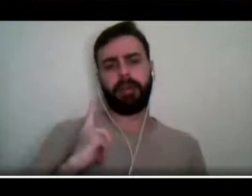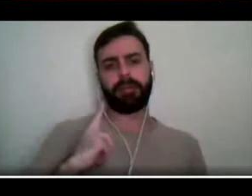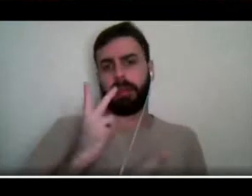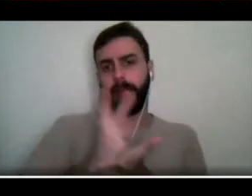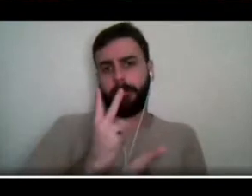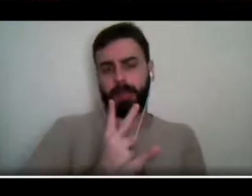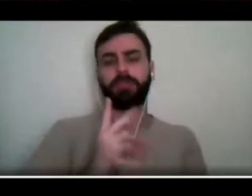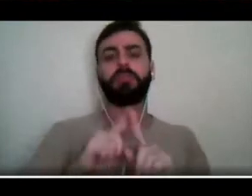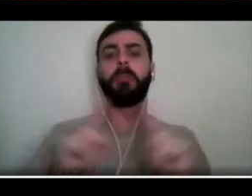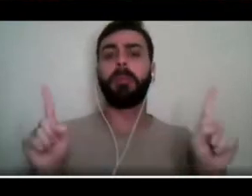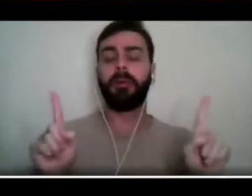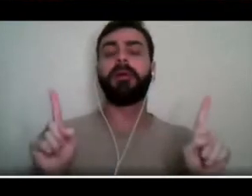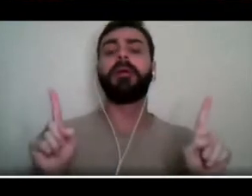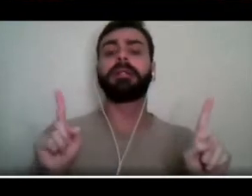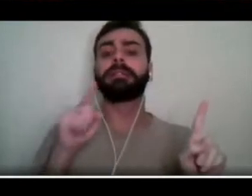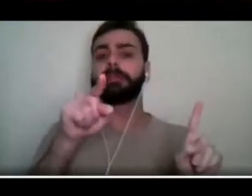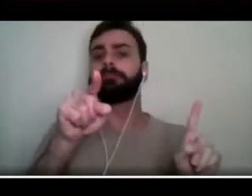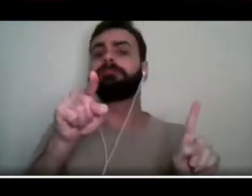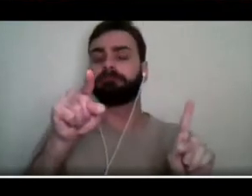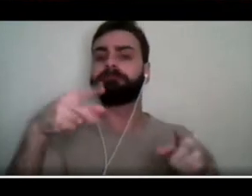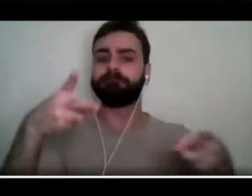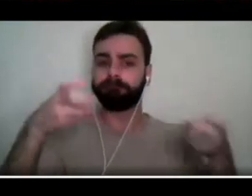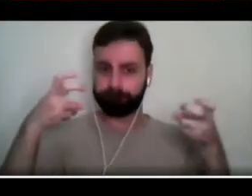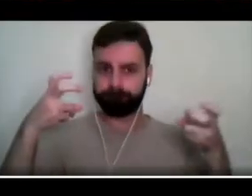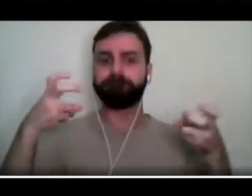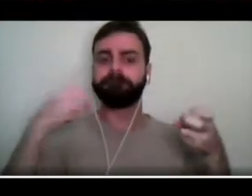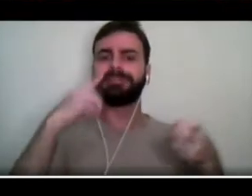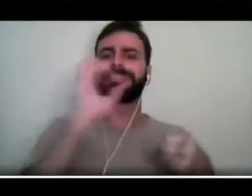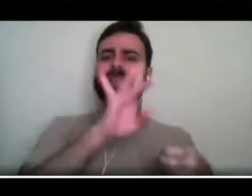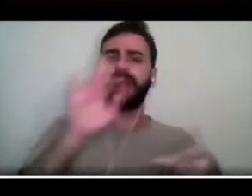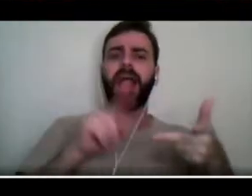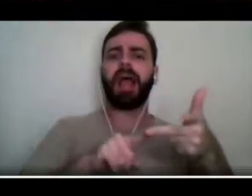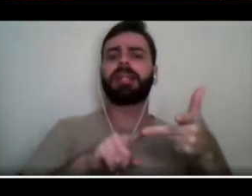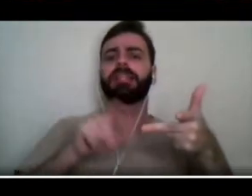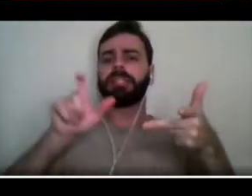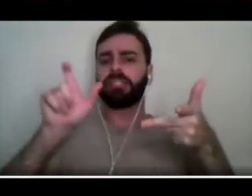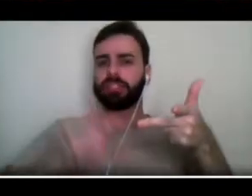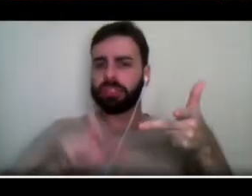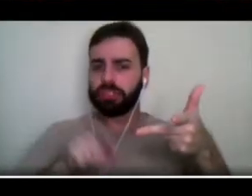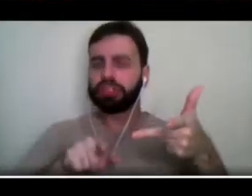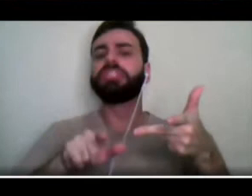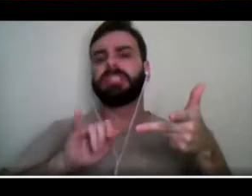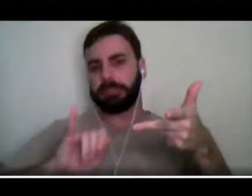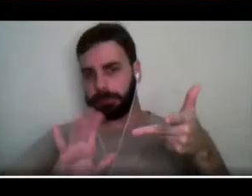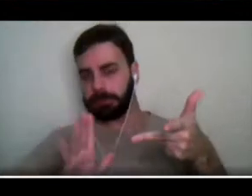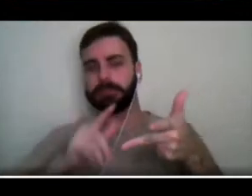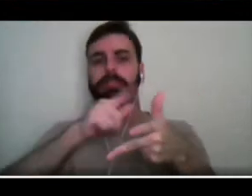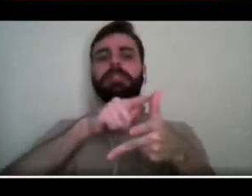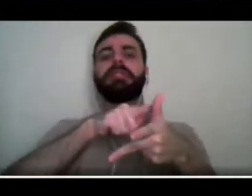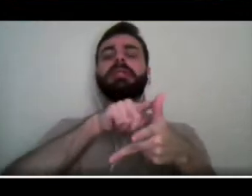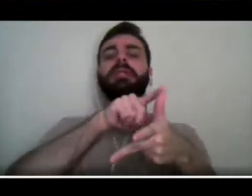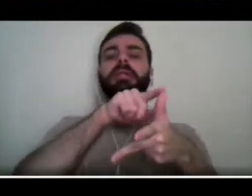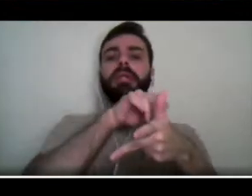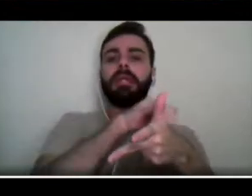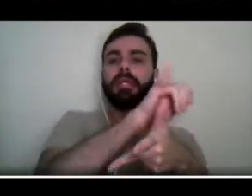só que você vai tratar componente por componente, Vxi mais